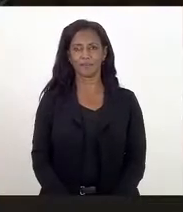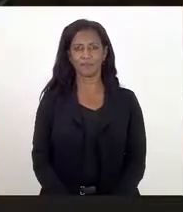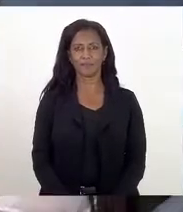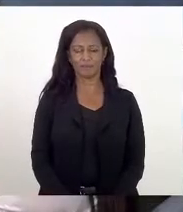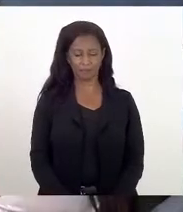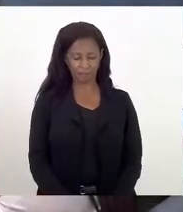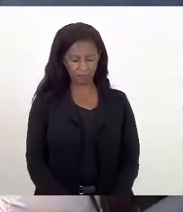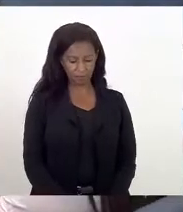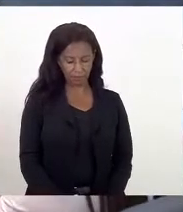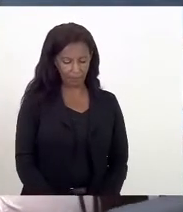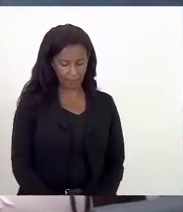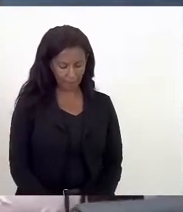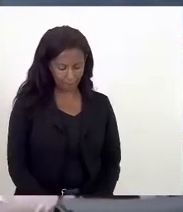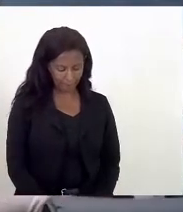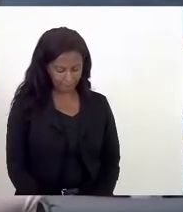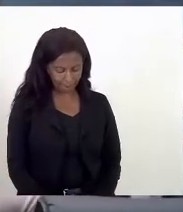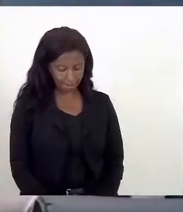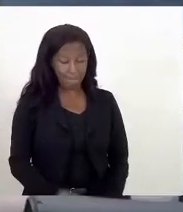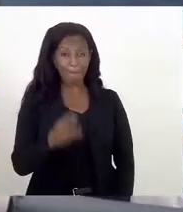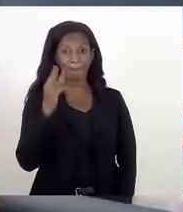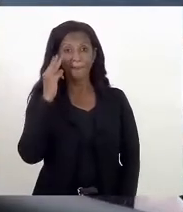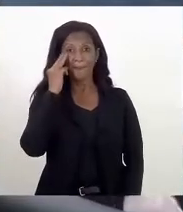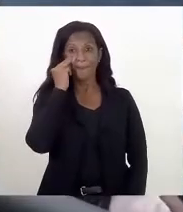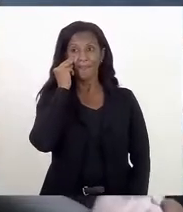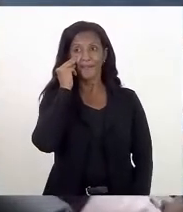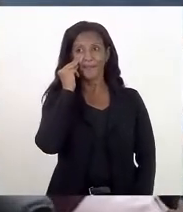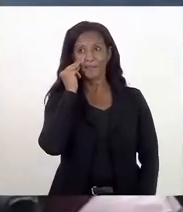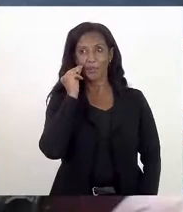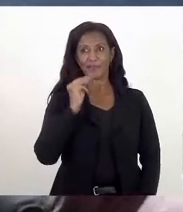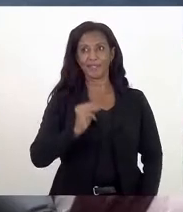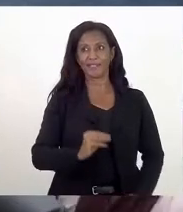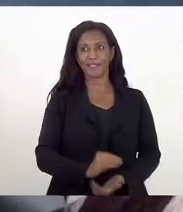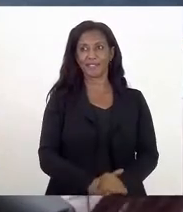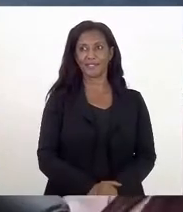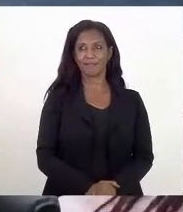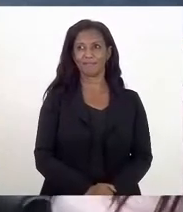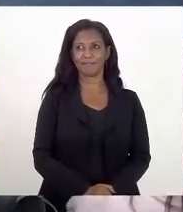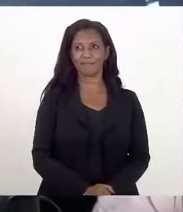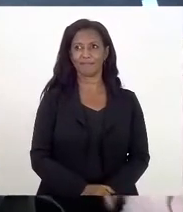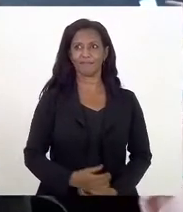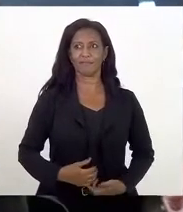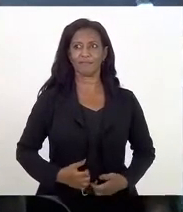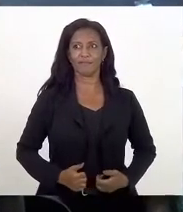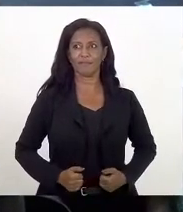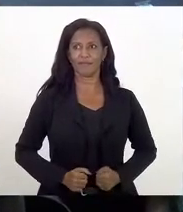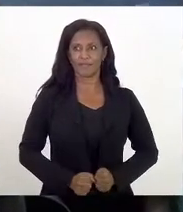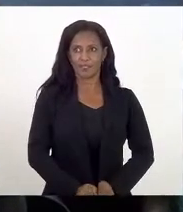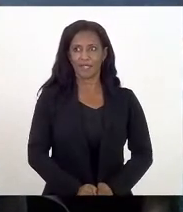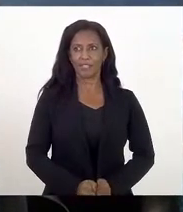Próximo orador, escrita nova, deputada Mônica Francisco. Deputada Mônica Francisco.